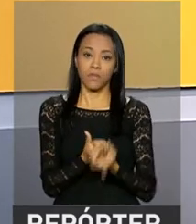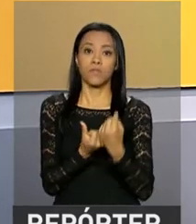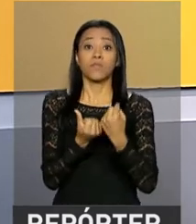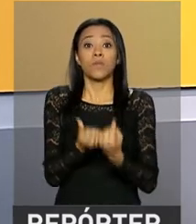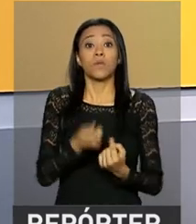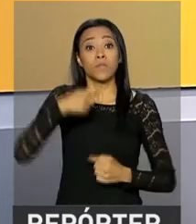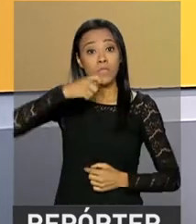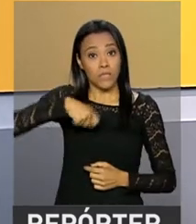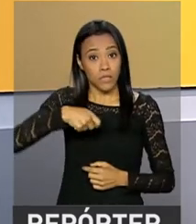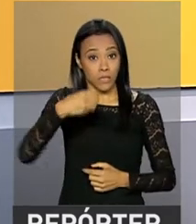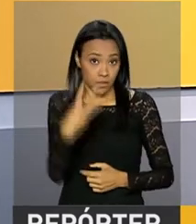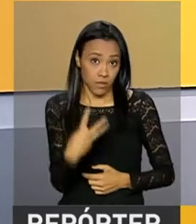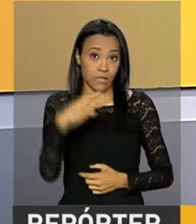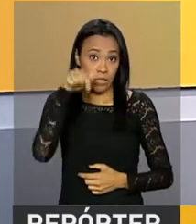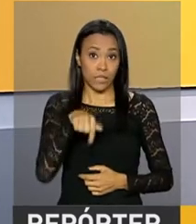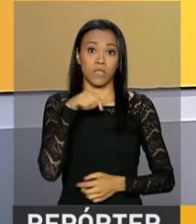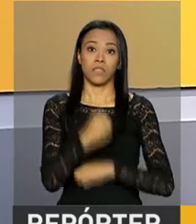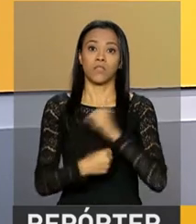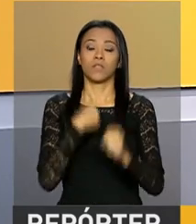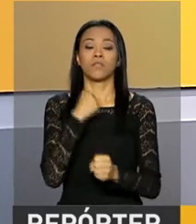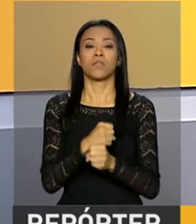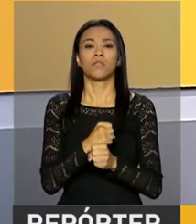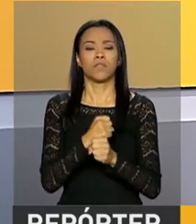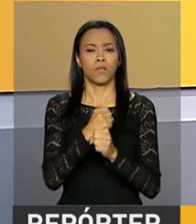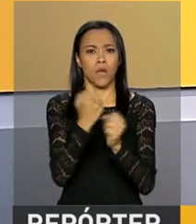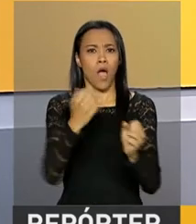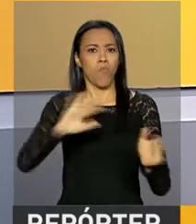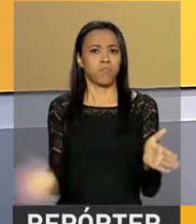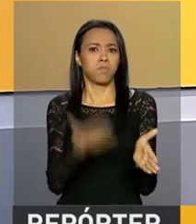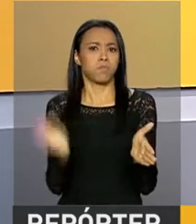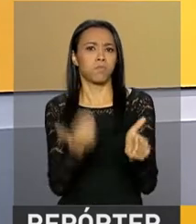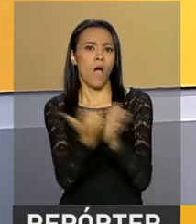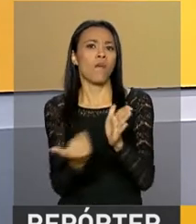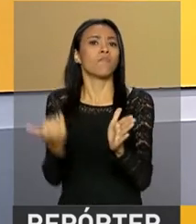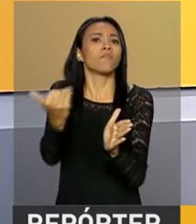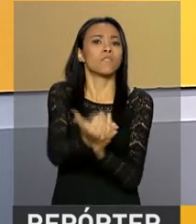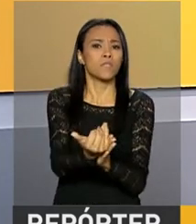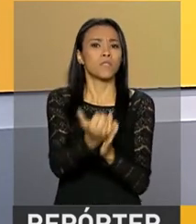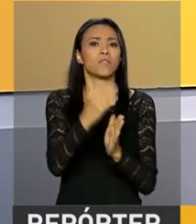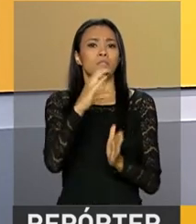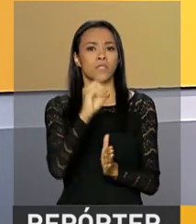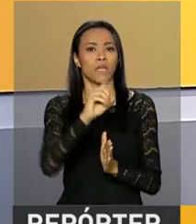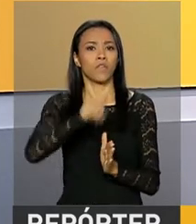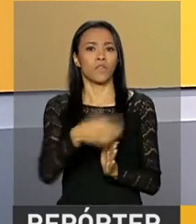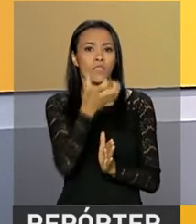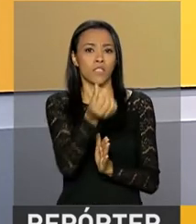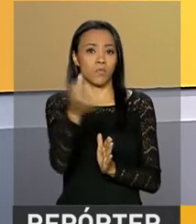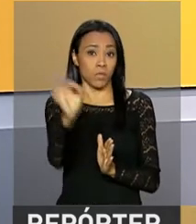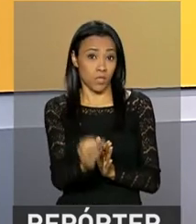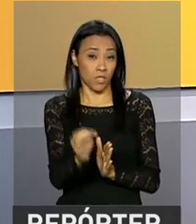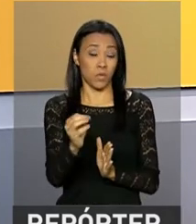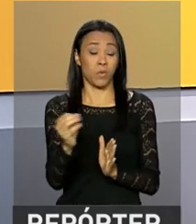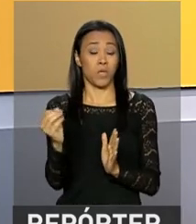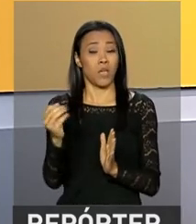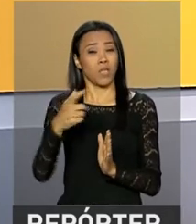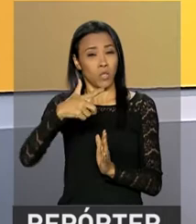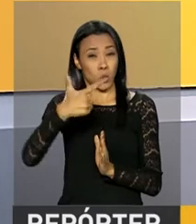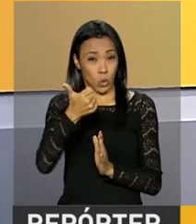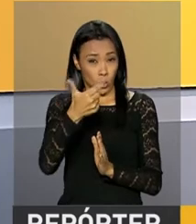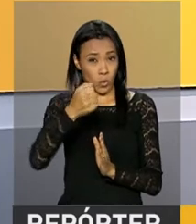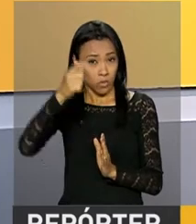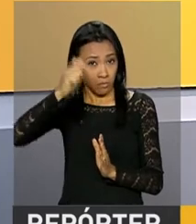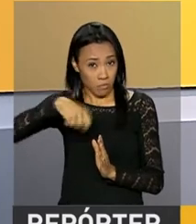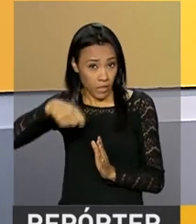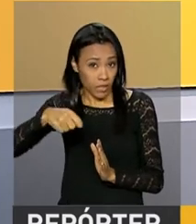três primeiros meses deste ano a produção avançou 0,6 por cento porém nos últimos 12 meses a atividade